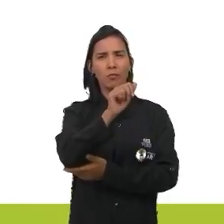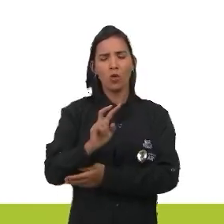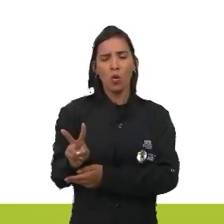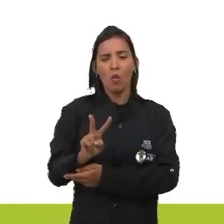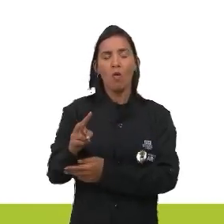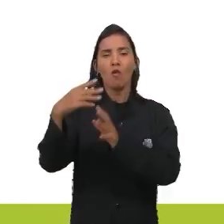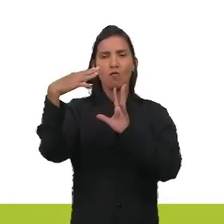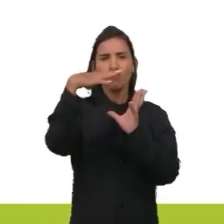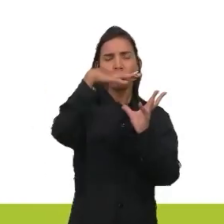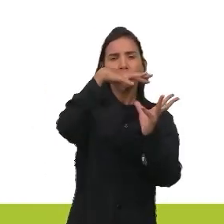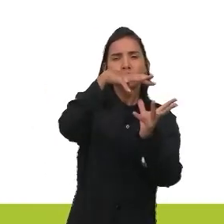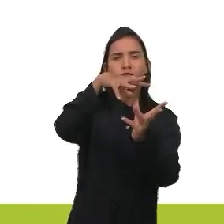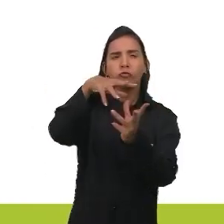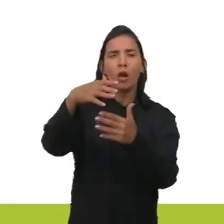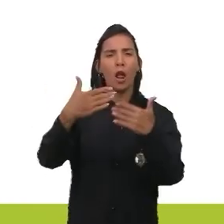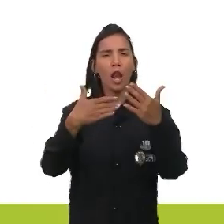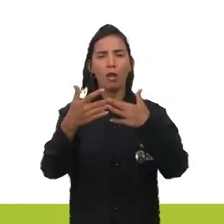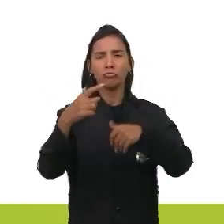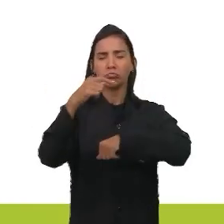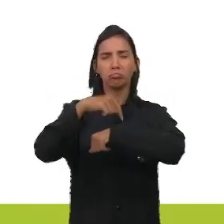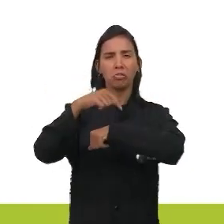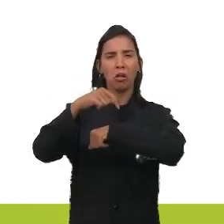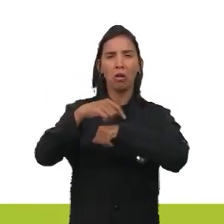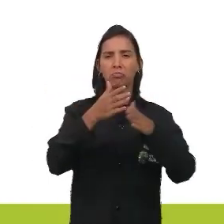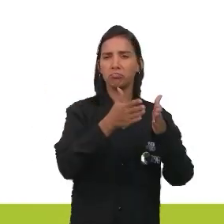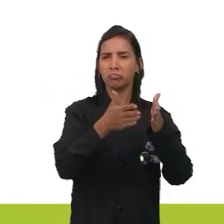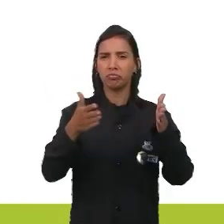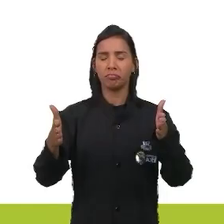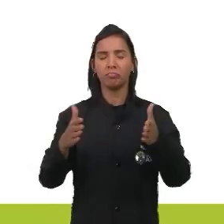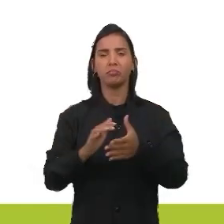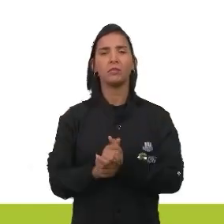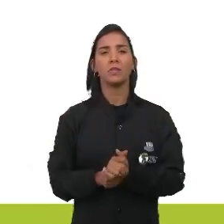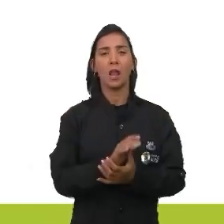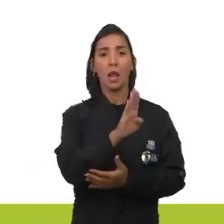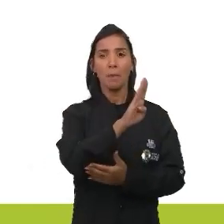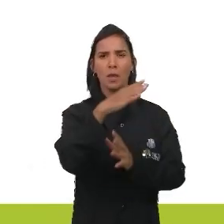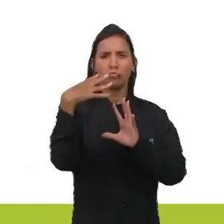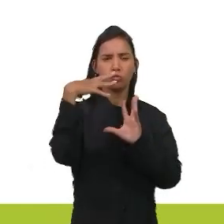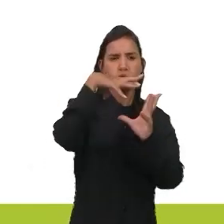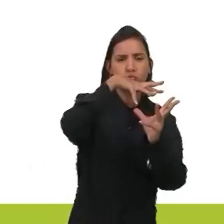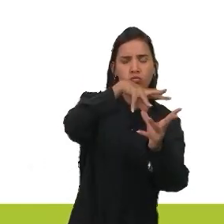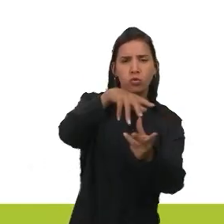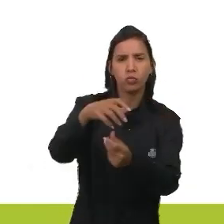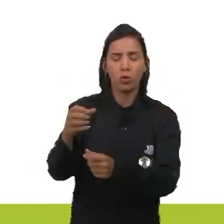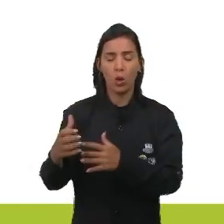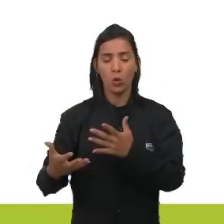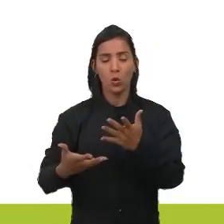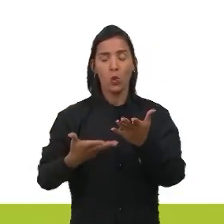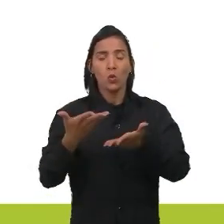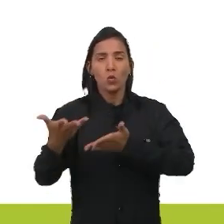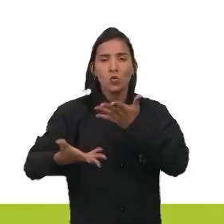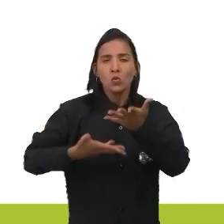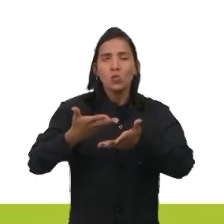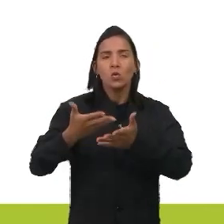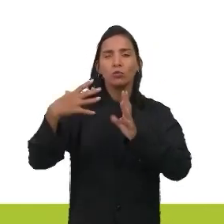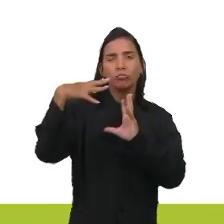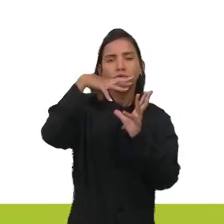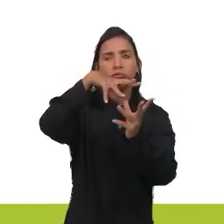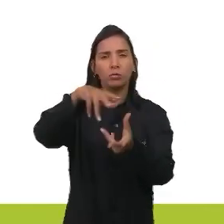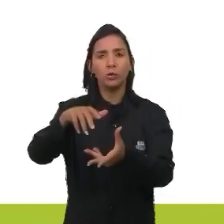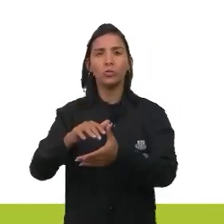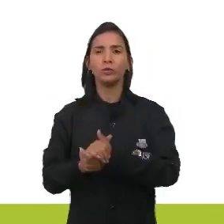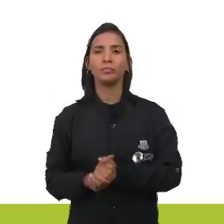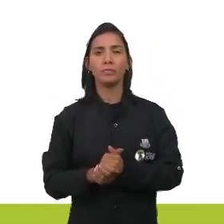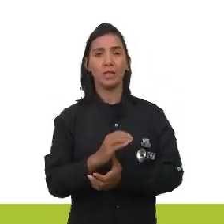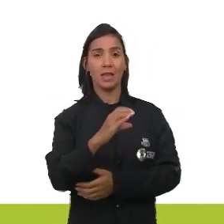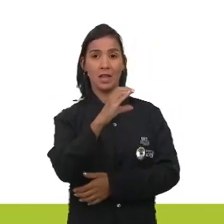valores universais. B, globalização do mundo contemporâneo. C, fragmentação das